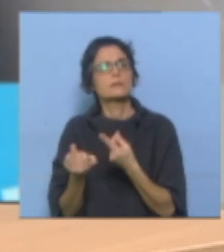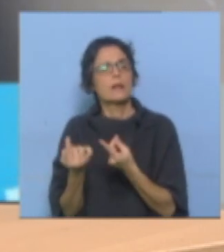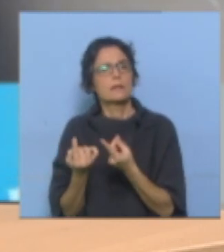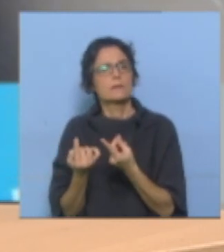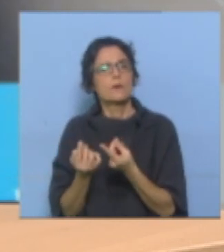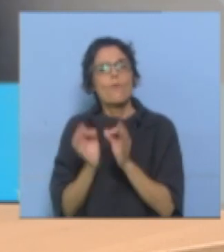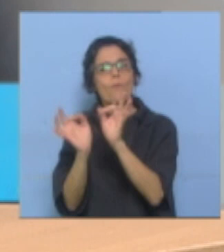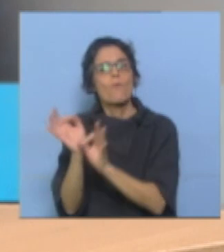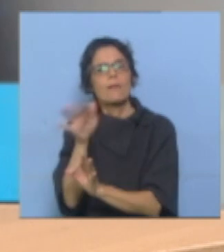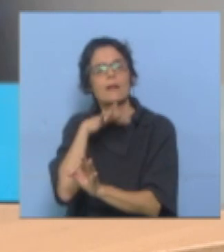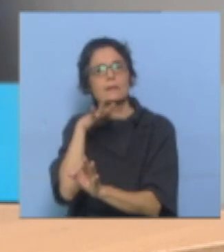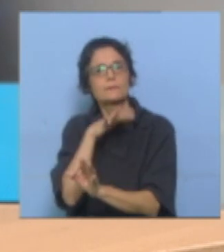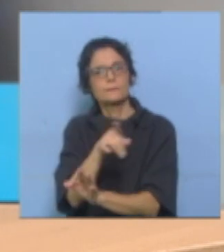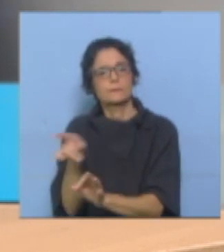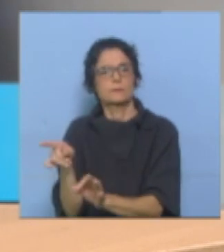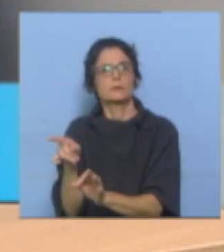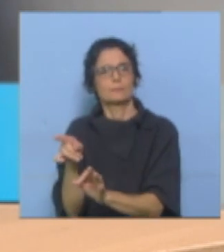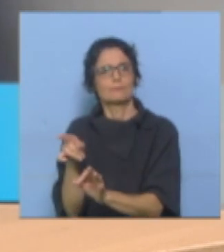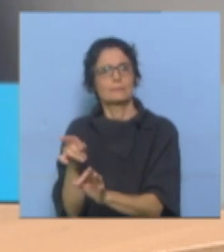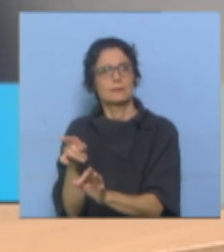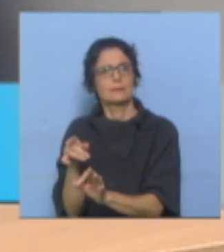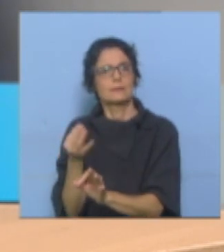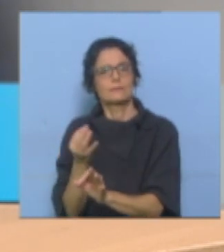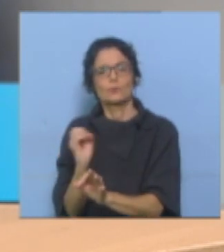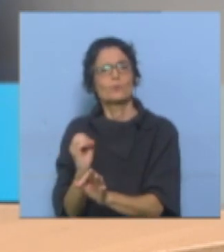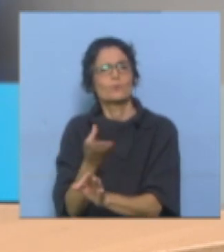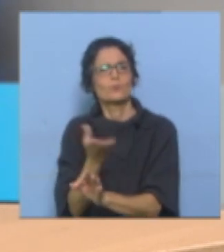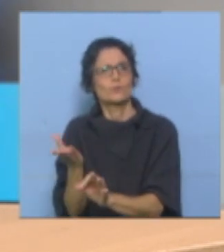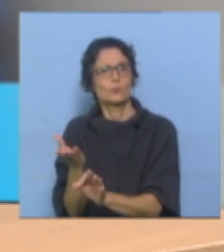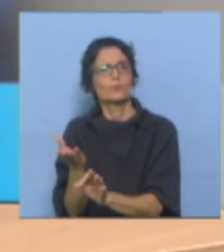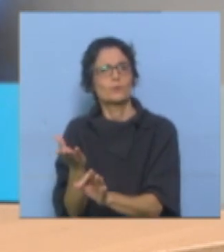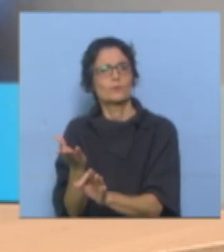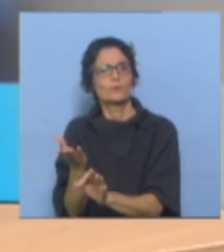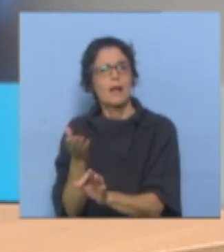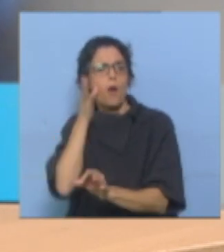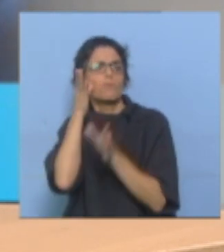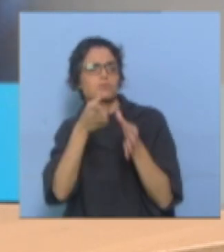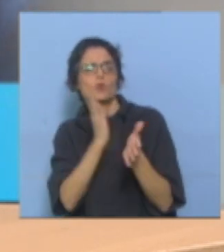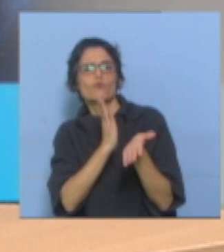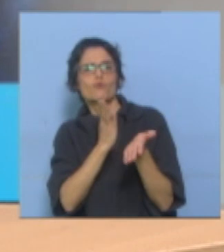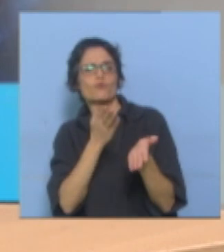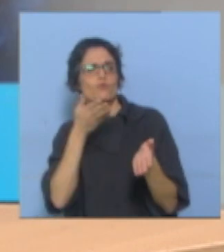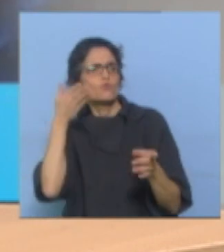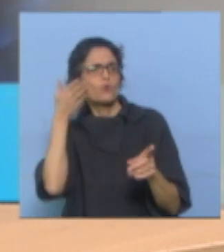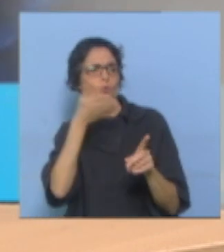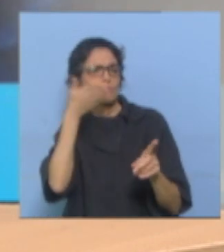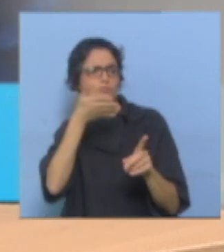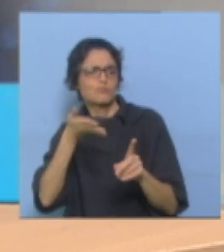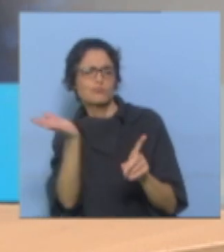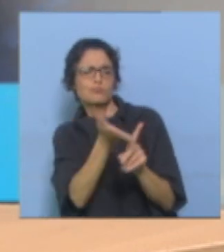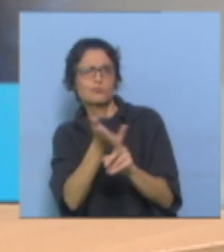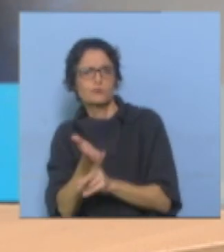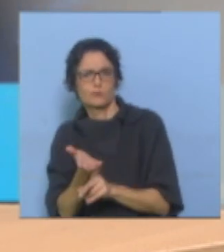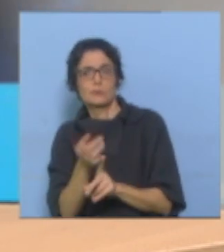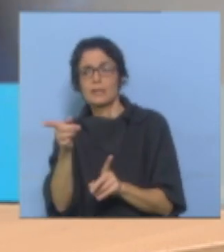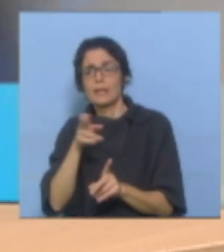famílias, que mais do que castigar eventuais culpados, queriam respostas e queriam alguma pacificação.